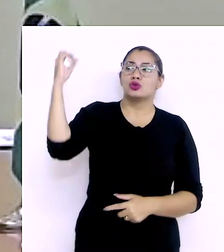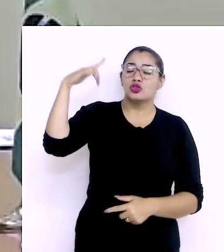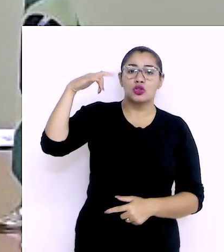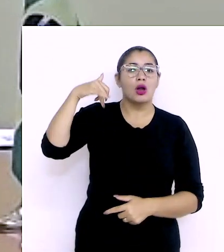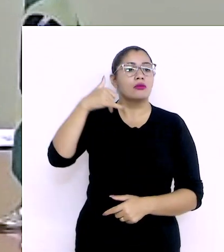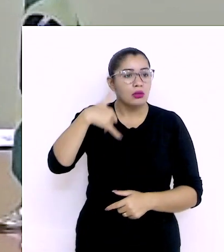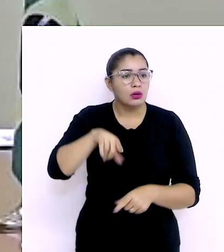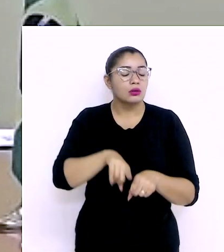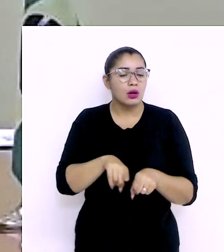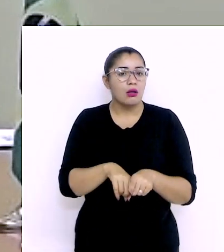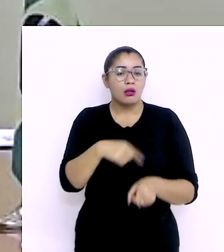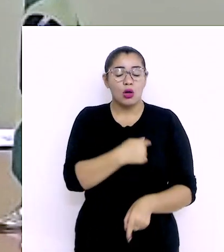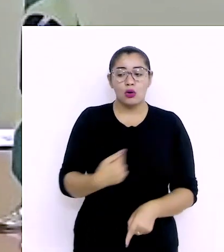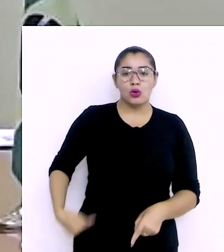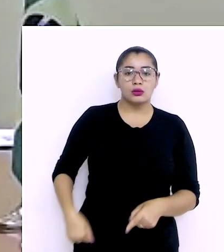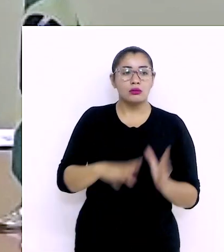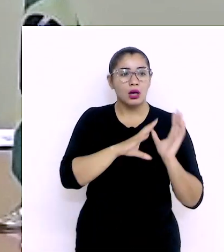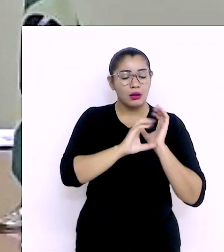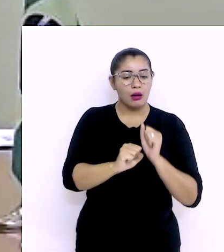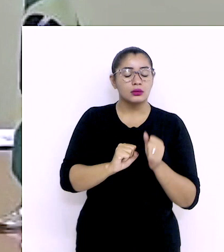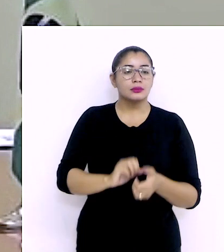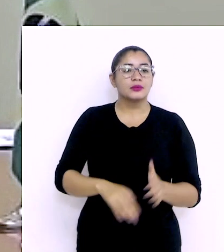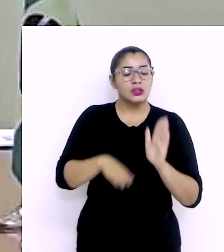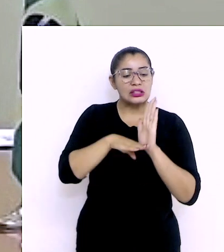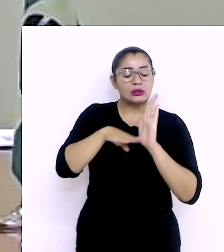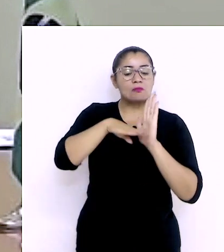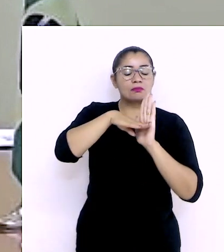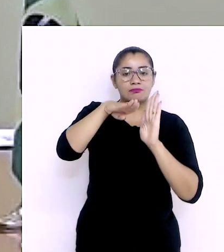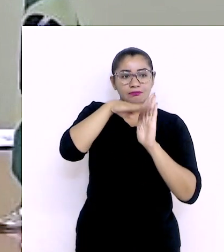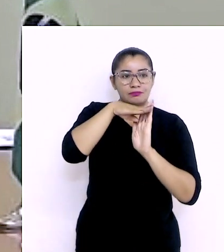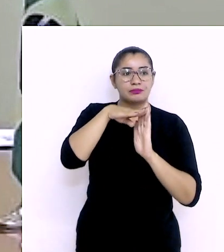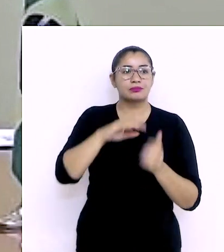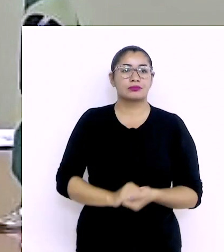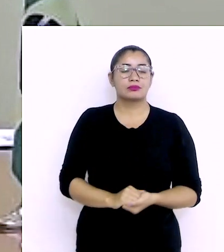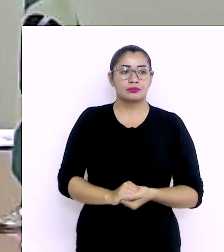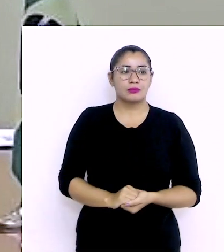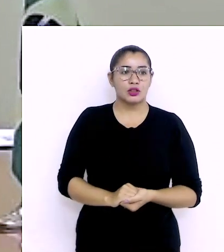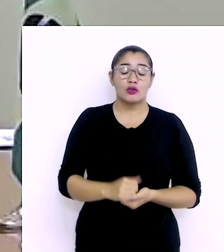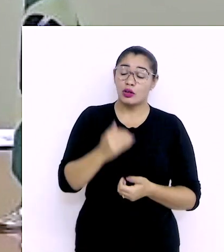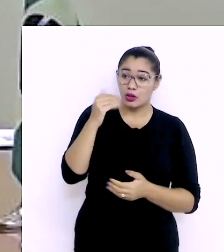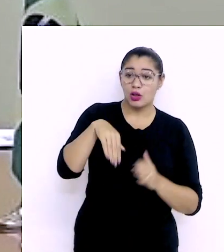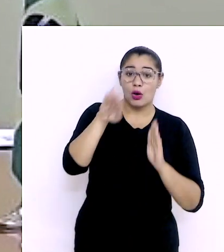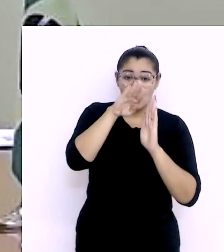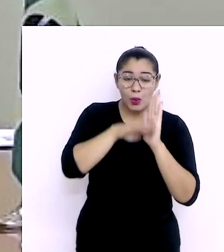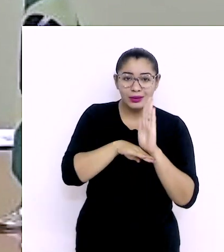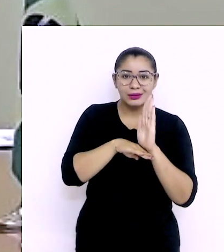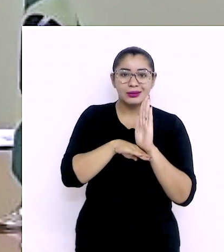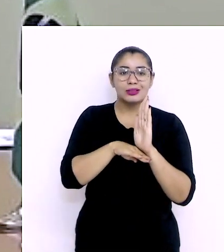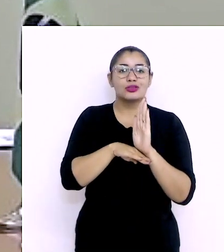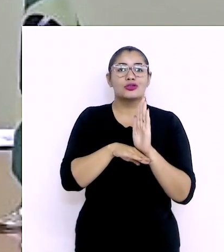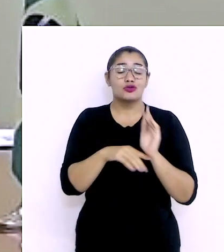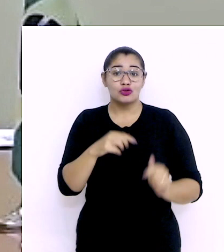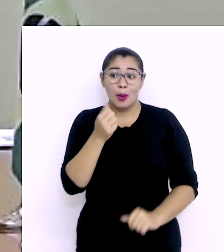escala do mercado chinês fez com que a escala de produção também tivesse levado a uma redução de preço